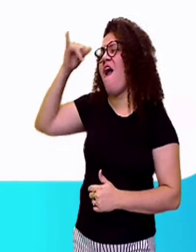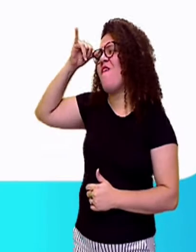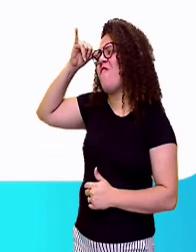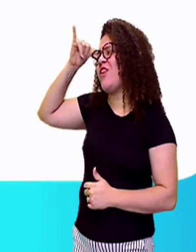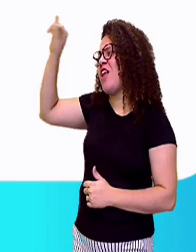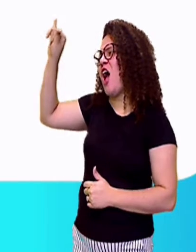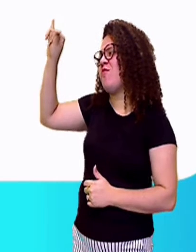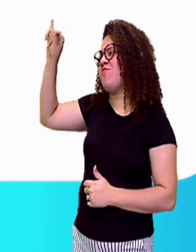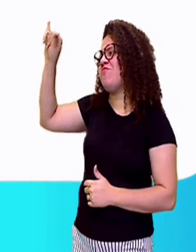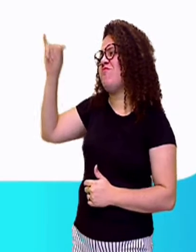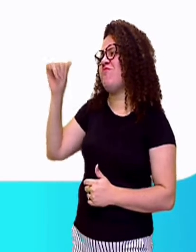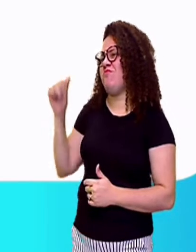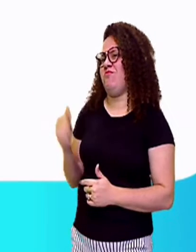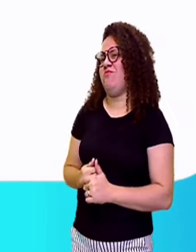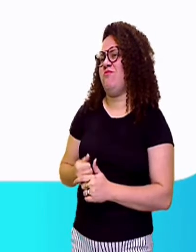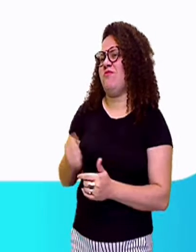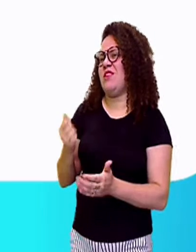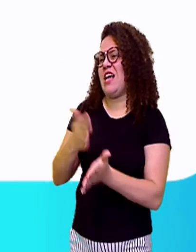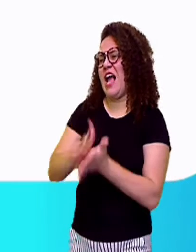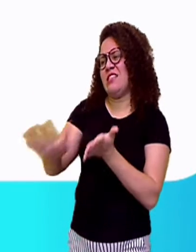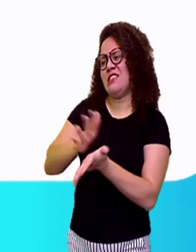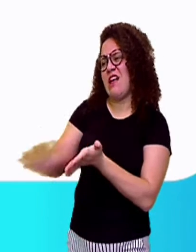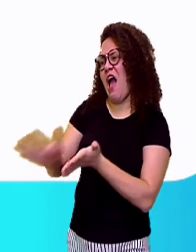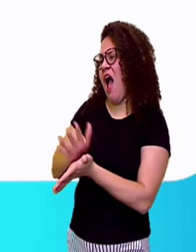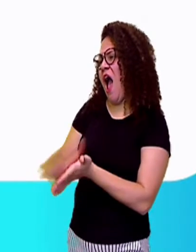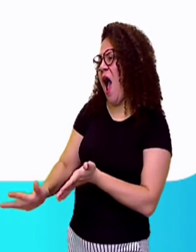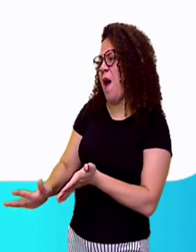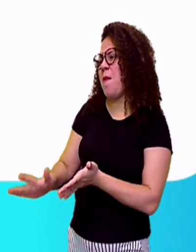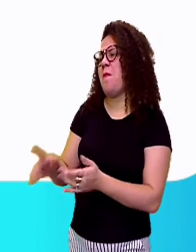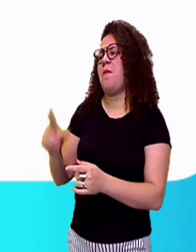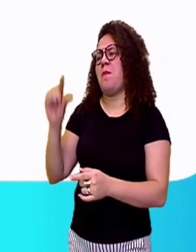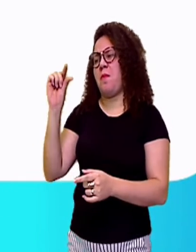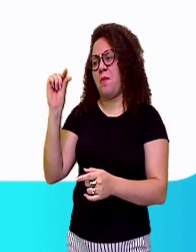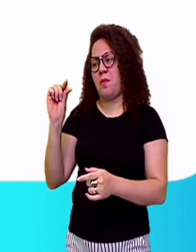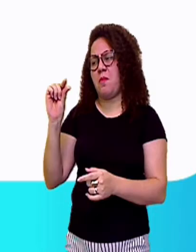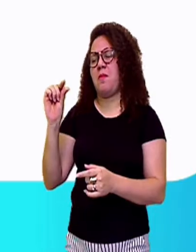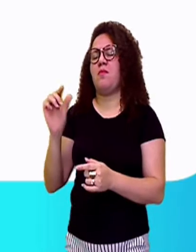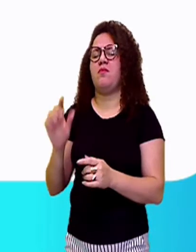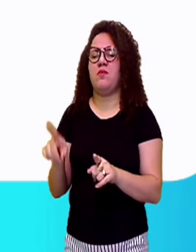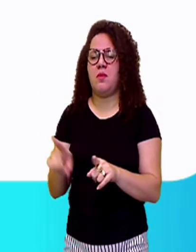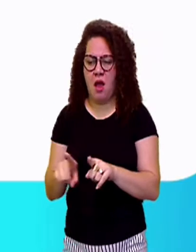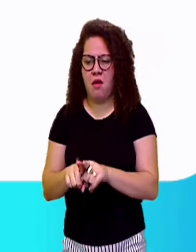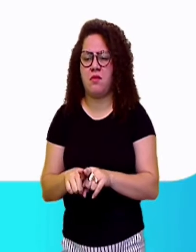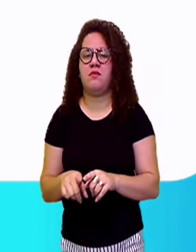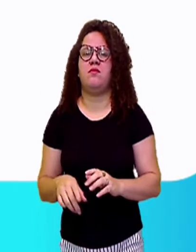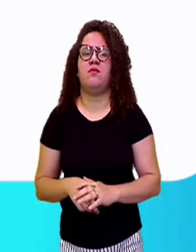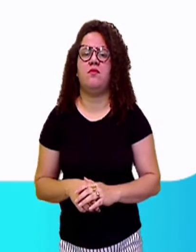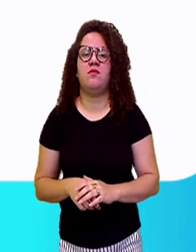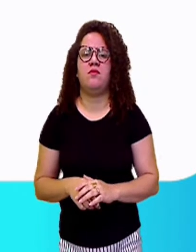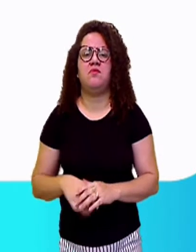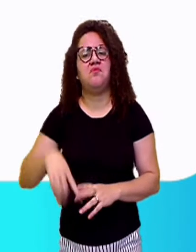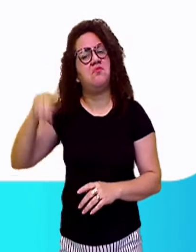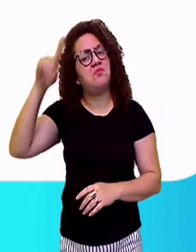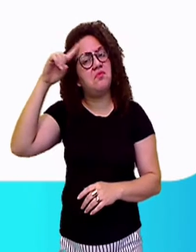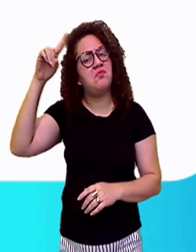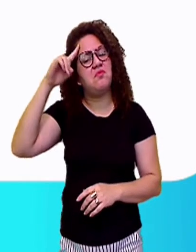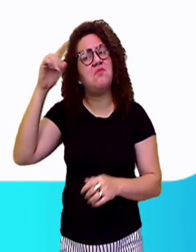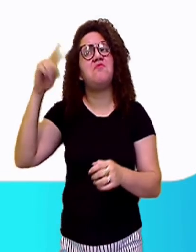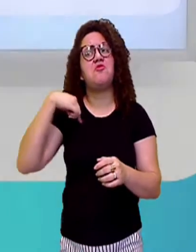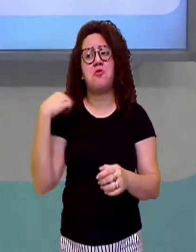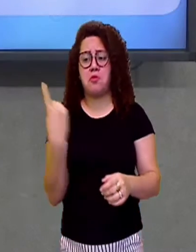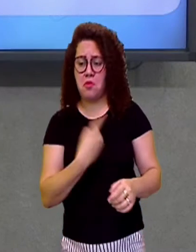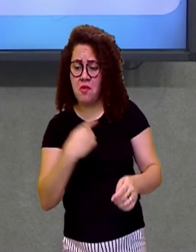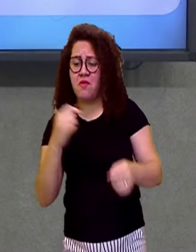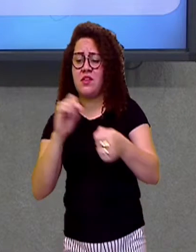evitando gastos, mesmo pequenos. Então, gente, no dia a dia a gente faz muito isso,